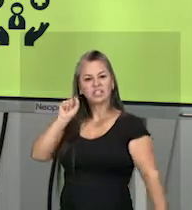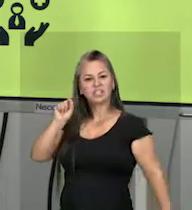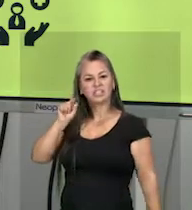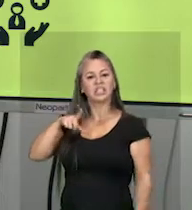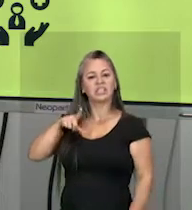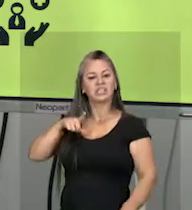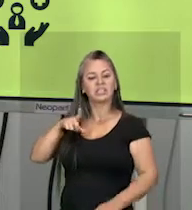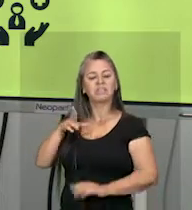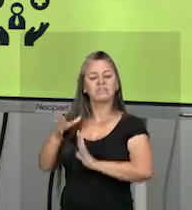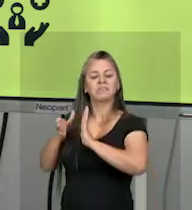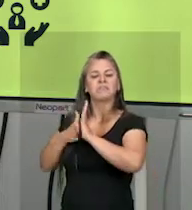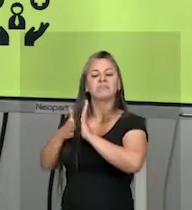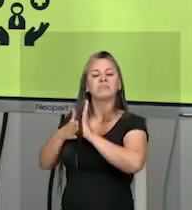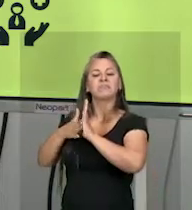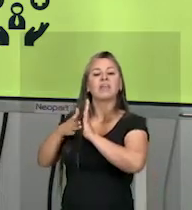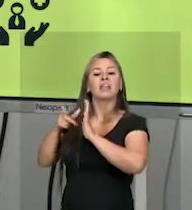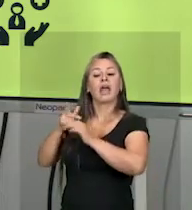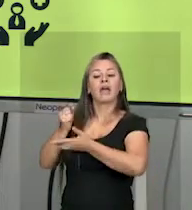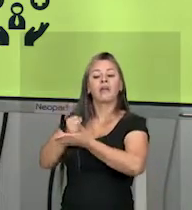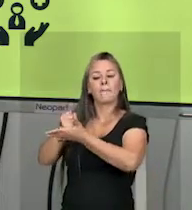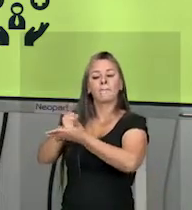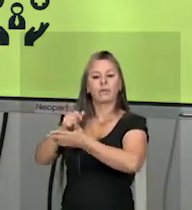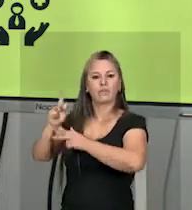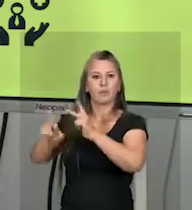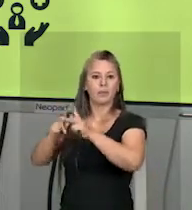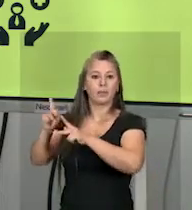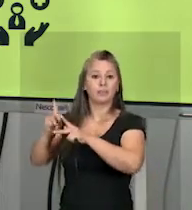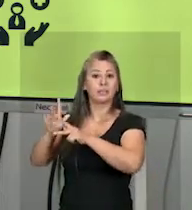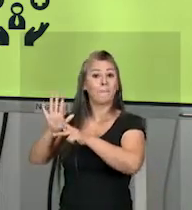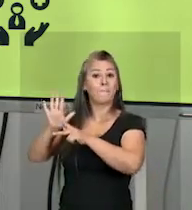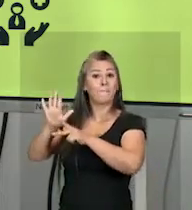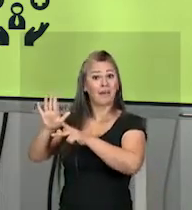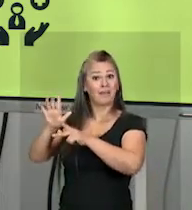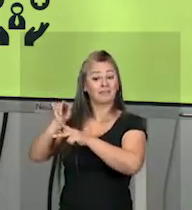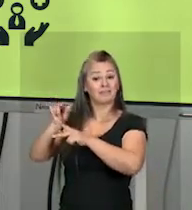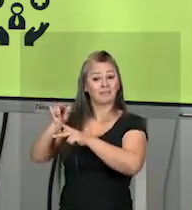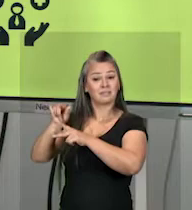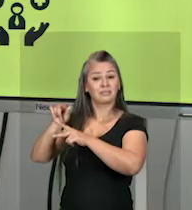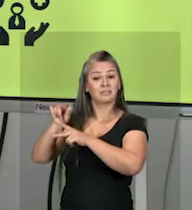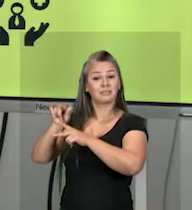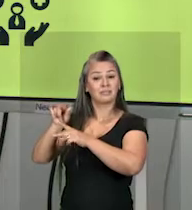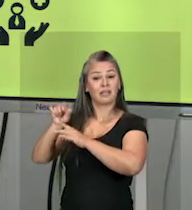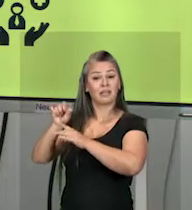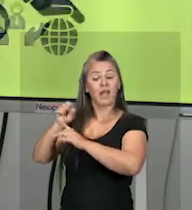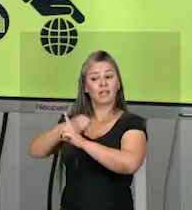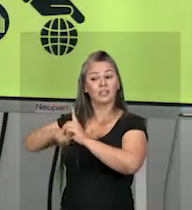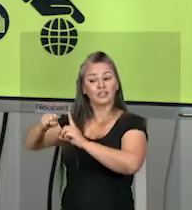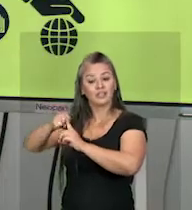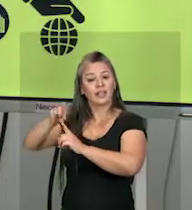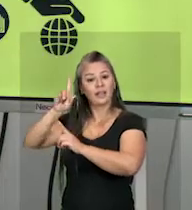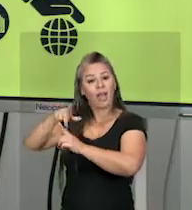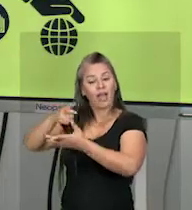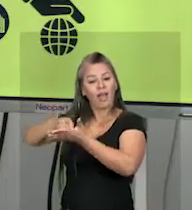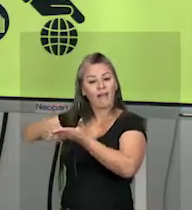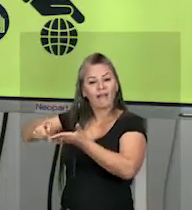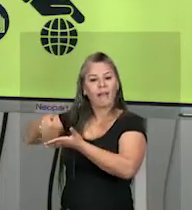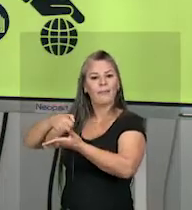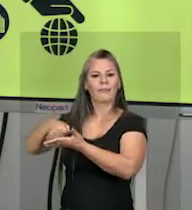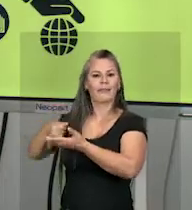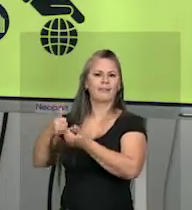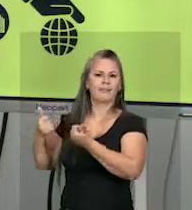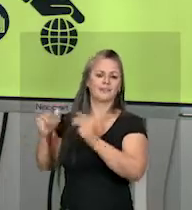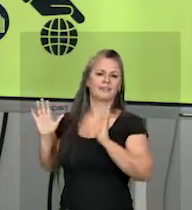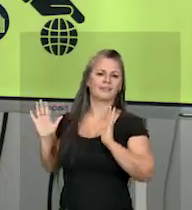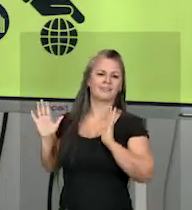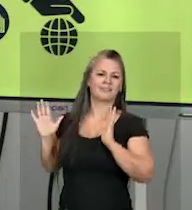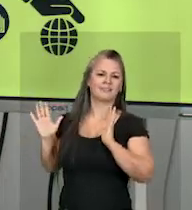políticas sociais, né, de apoio à população de maneira geral, mas numa sociedade capitalista e tudo funciona com bastante harmonia. E